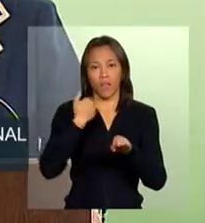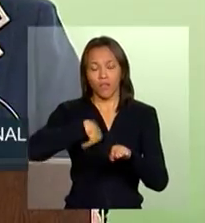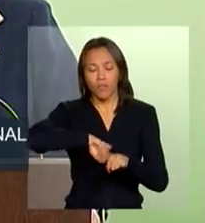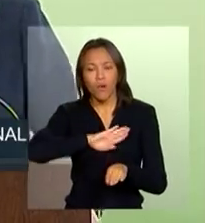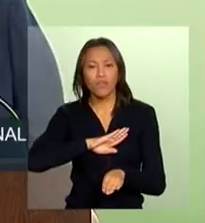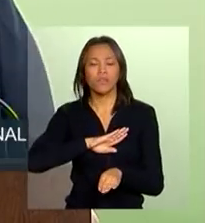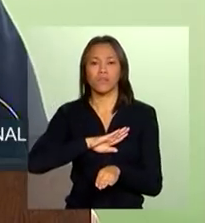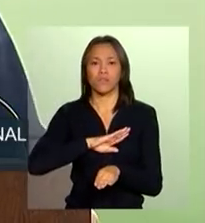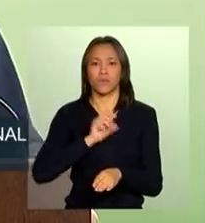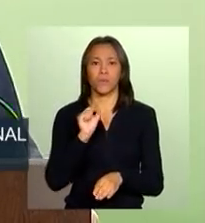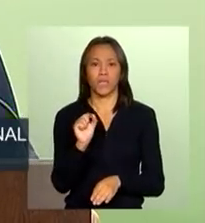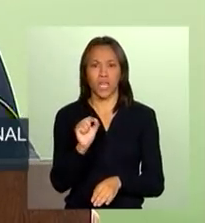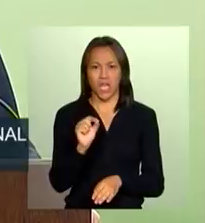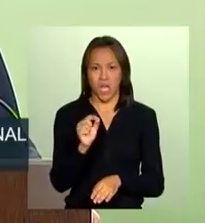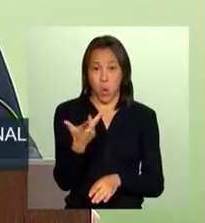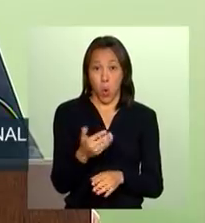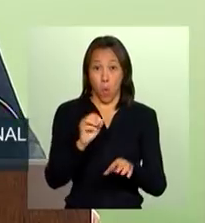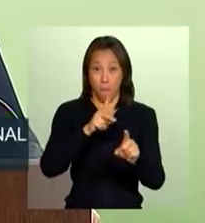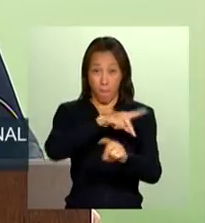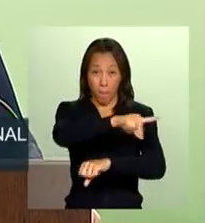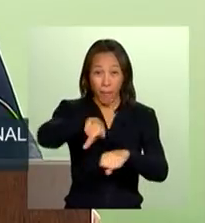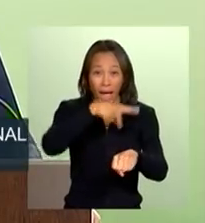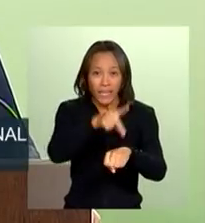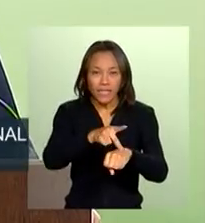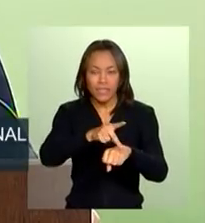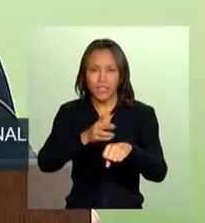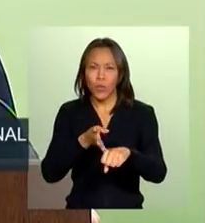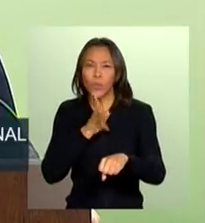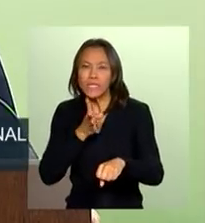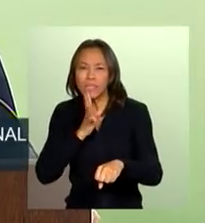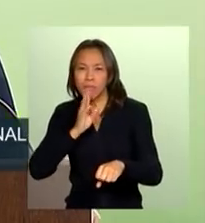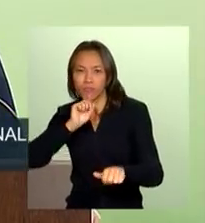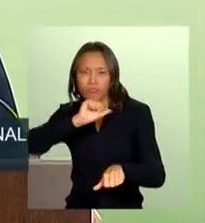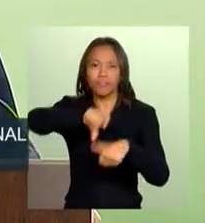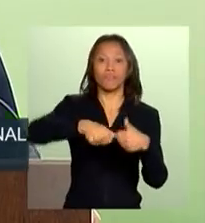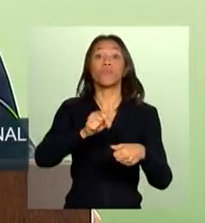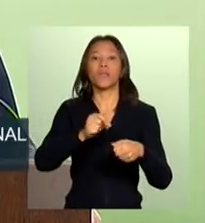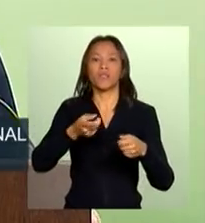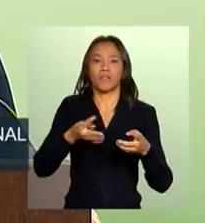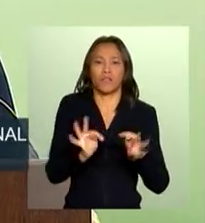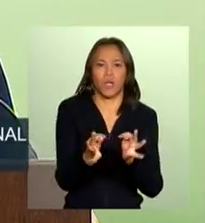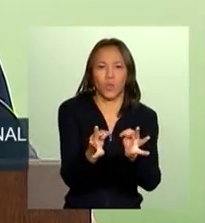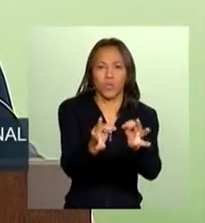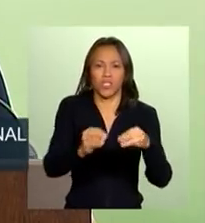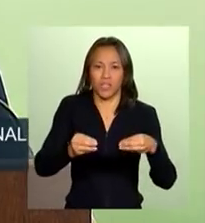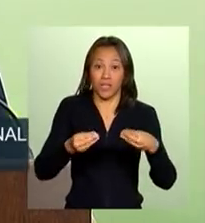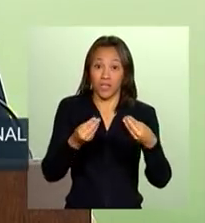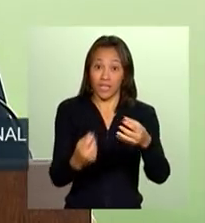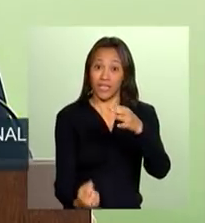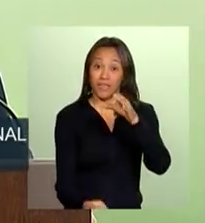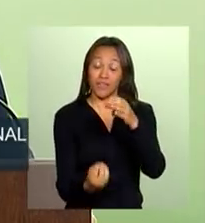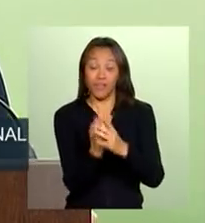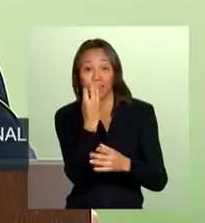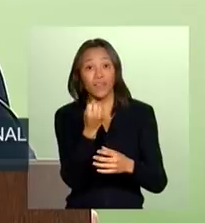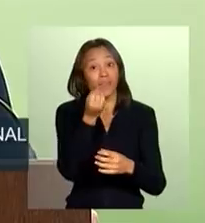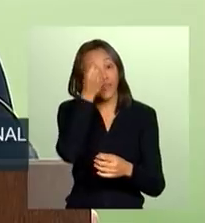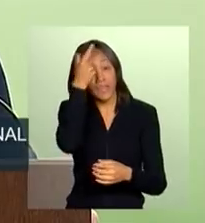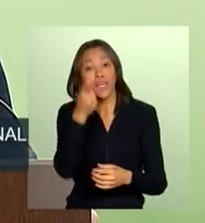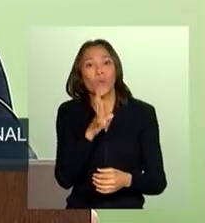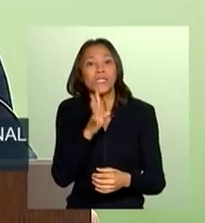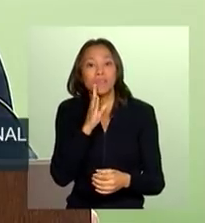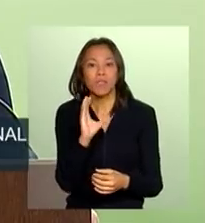Nós não seremos um país que transforma conhecimento em tecnologia, que cria conhecimento científico,